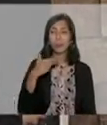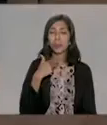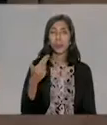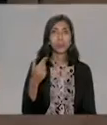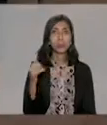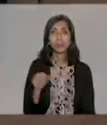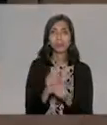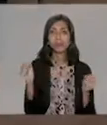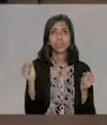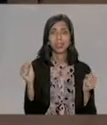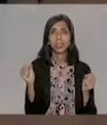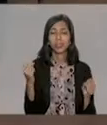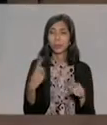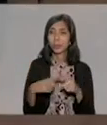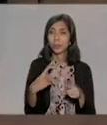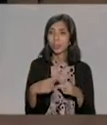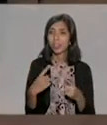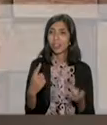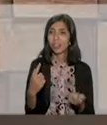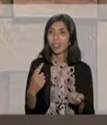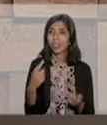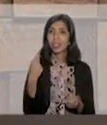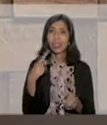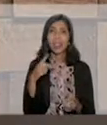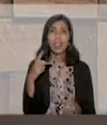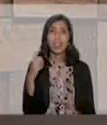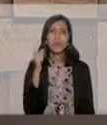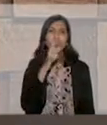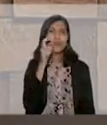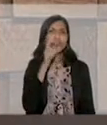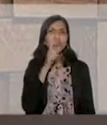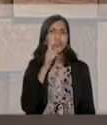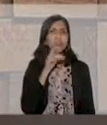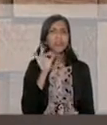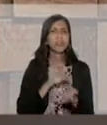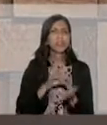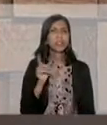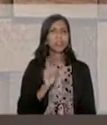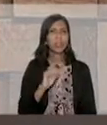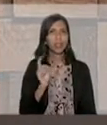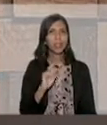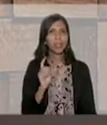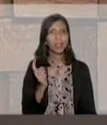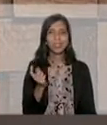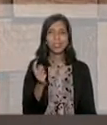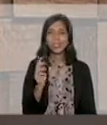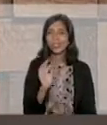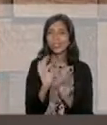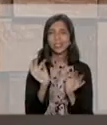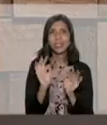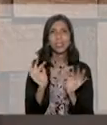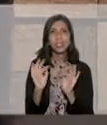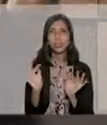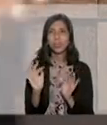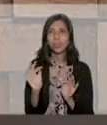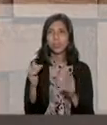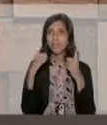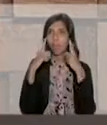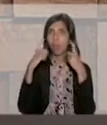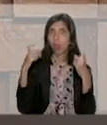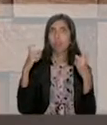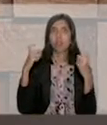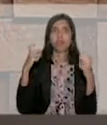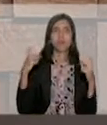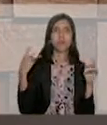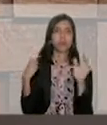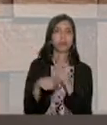uma arma? Não, e ali era uma coisa tão mítica, tão arquetípica, né? Tão fora, né? Não tinha